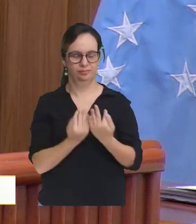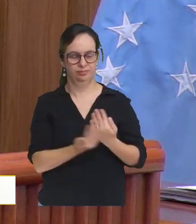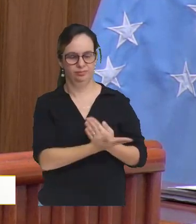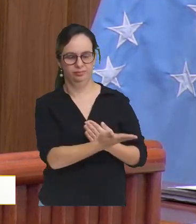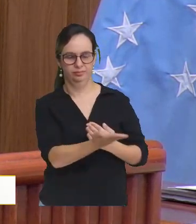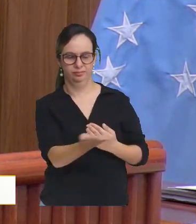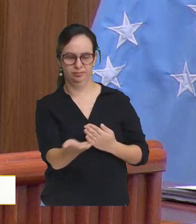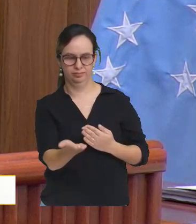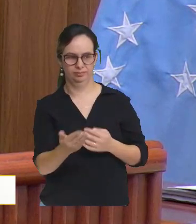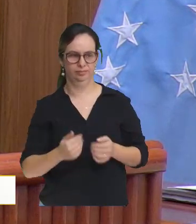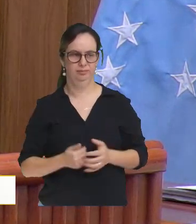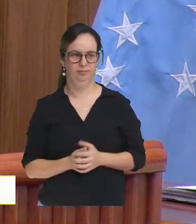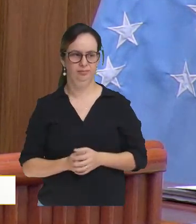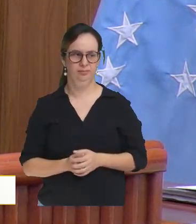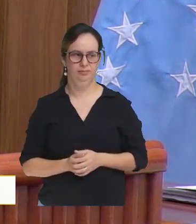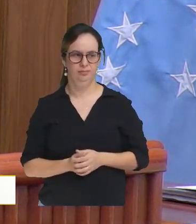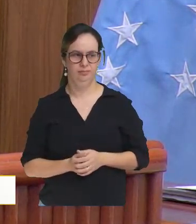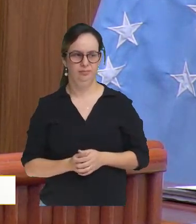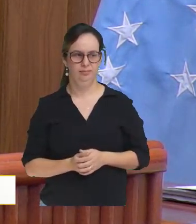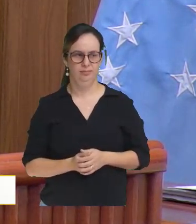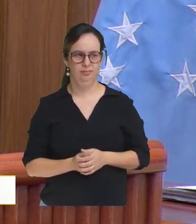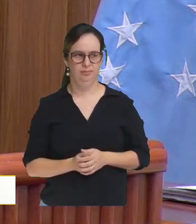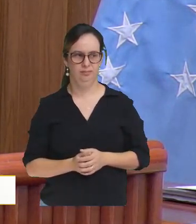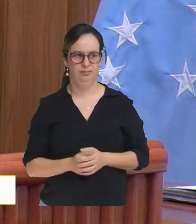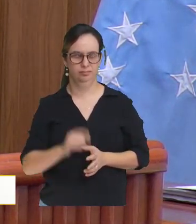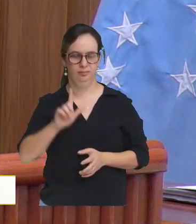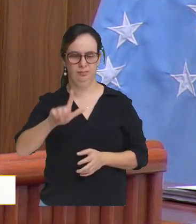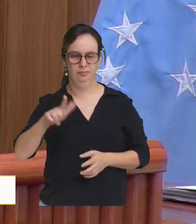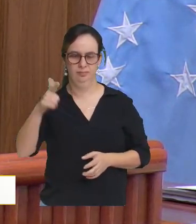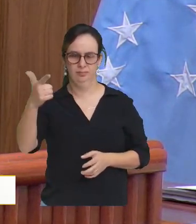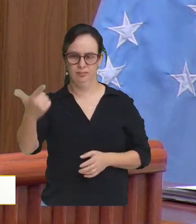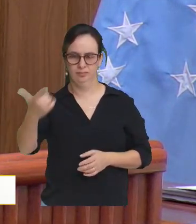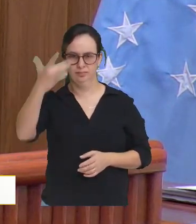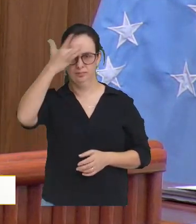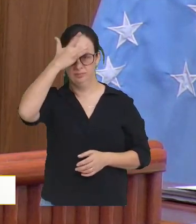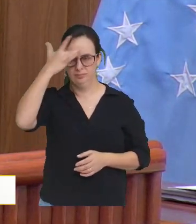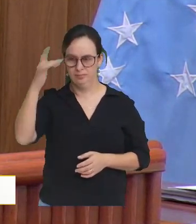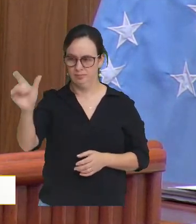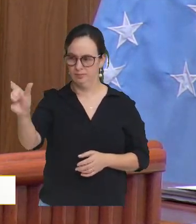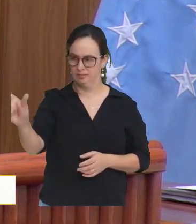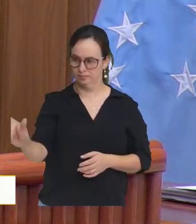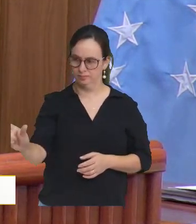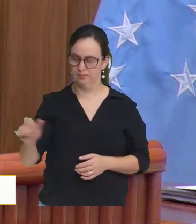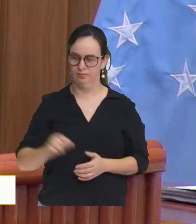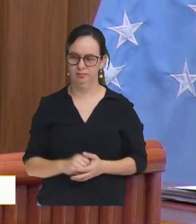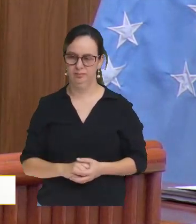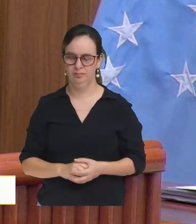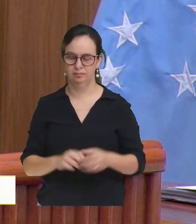presente, os demais que aqui ocupam o plenário,